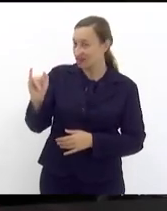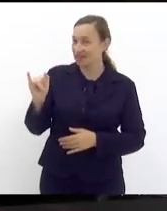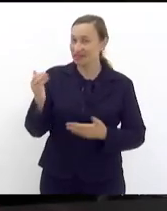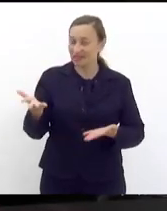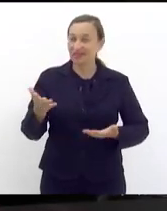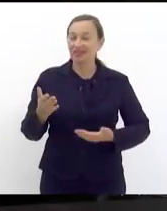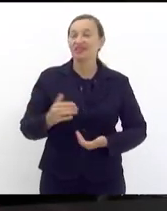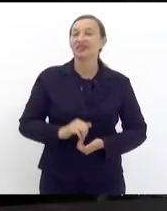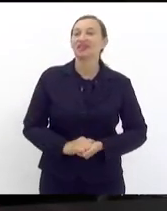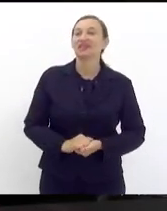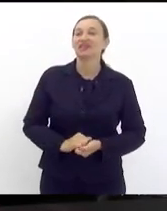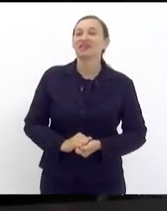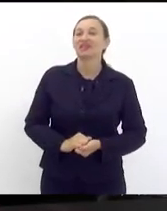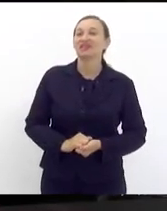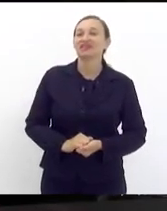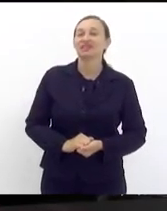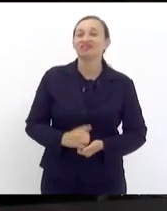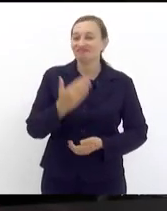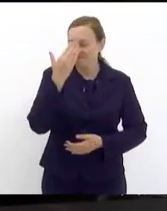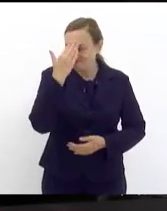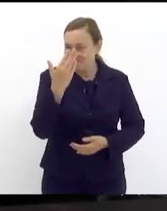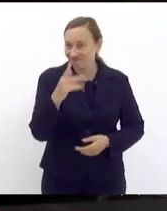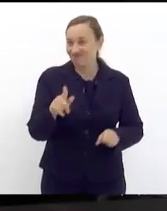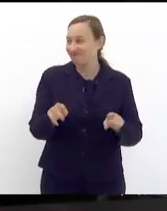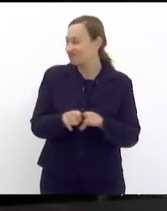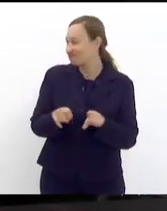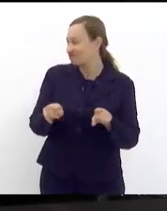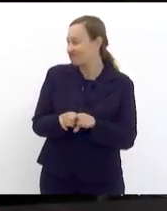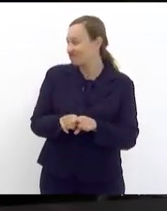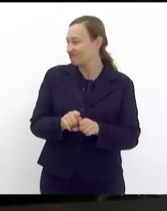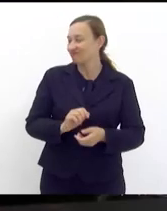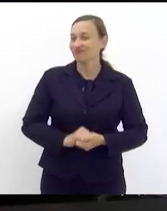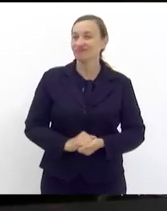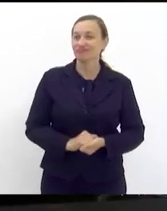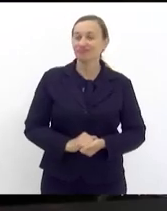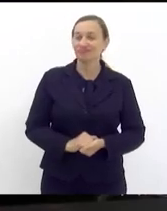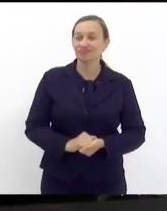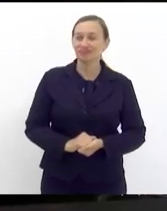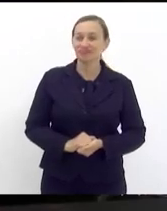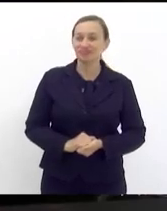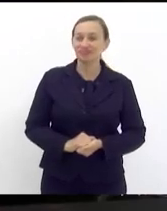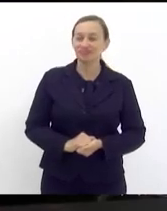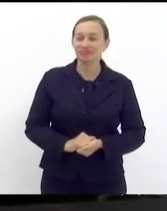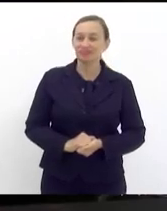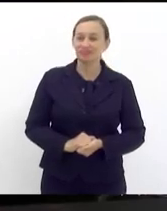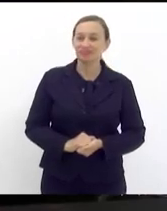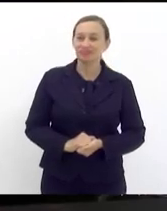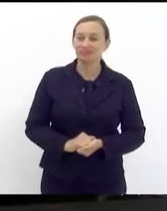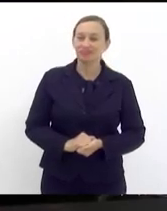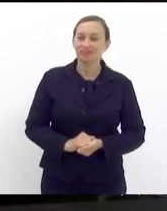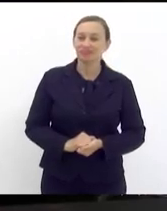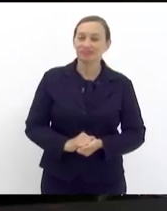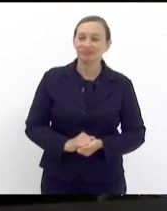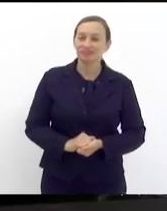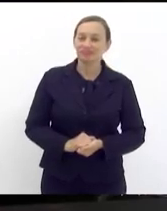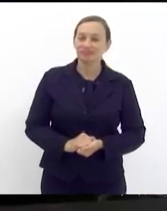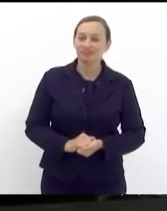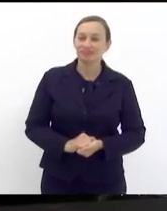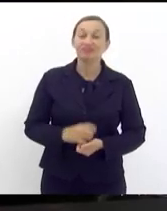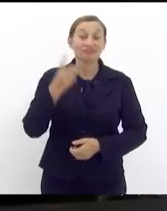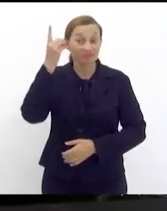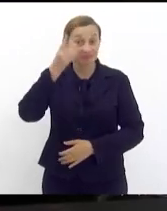aqui, tá, pessoal? Eu queria agradecer também ao nosso querido deputado